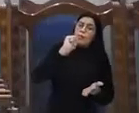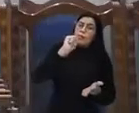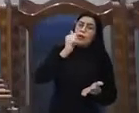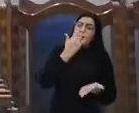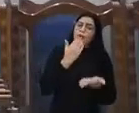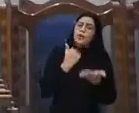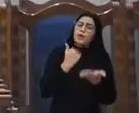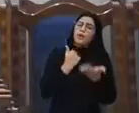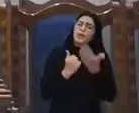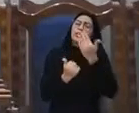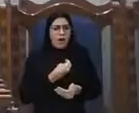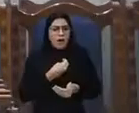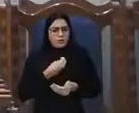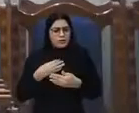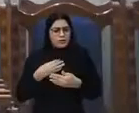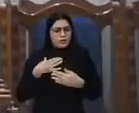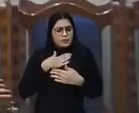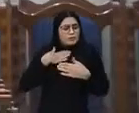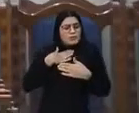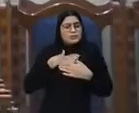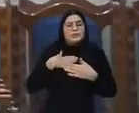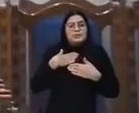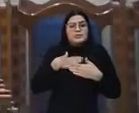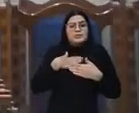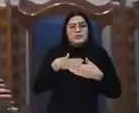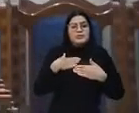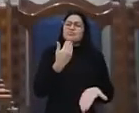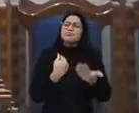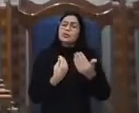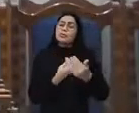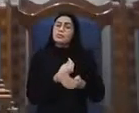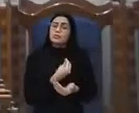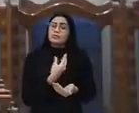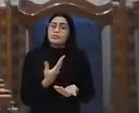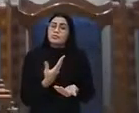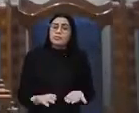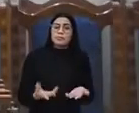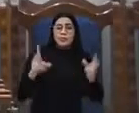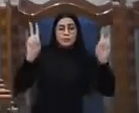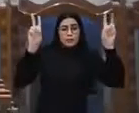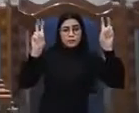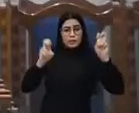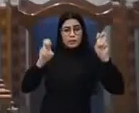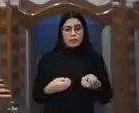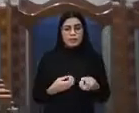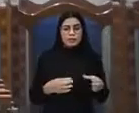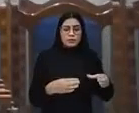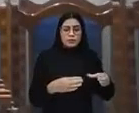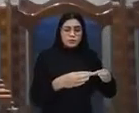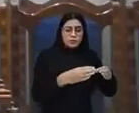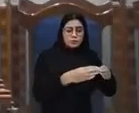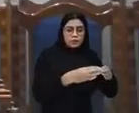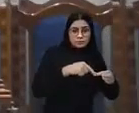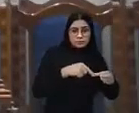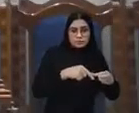prazer, a vida é o hedonismo, vamos desfrutar da vida. Era esse o tema